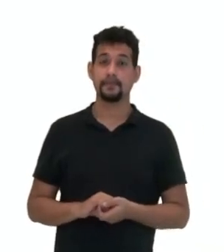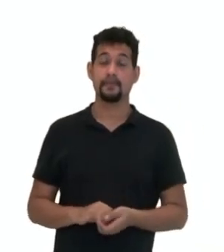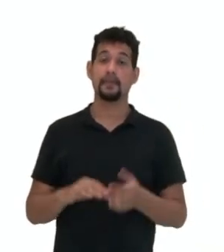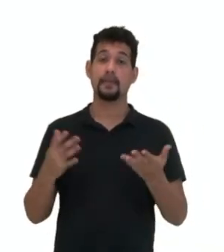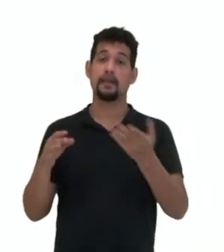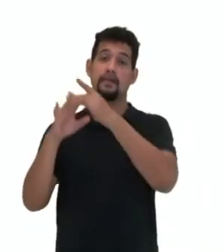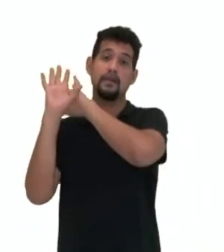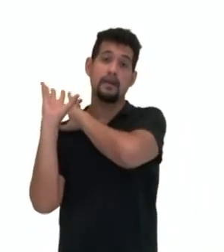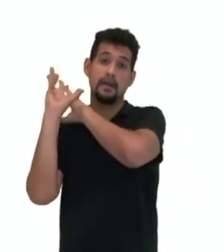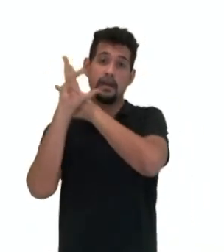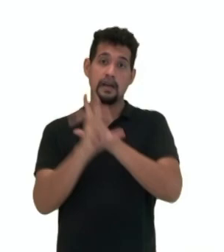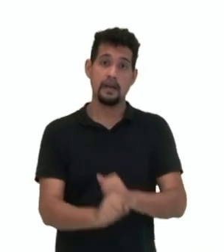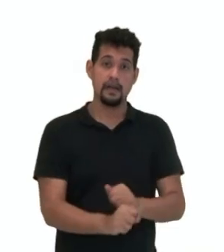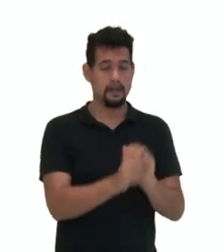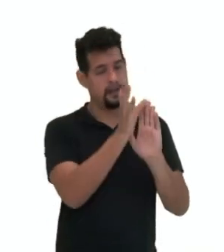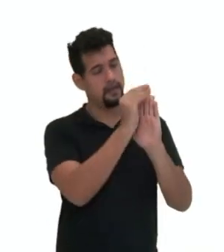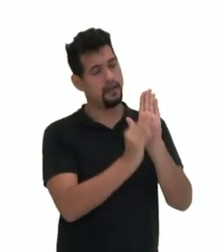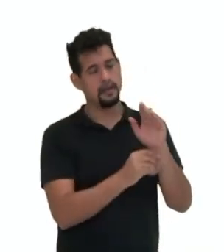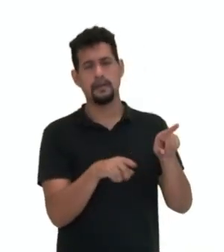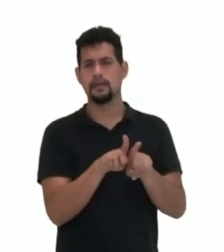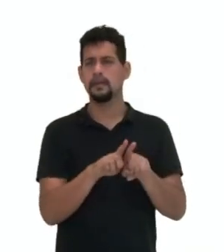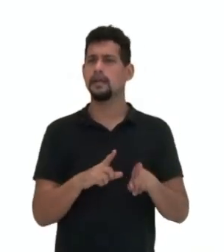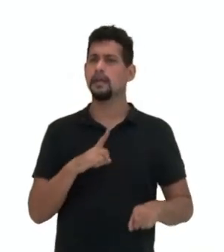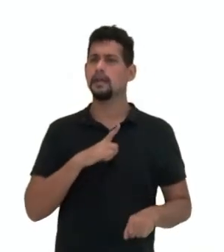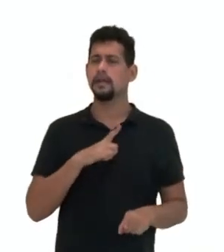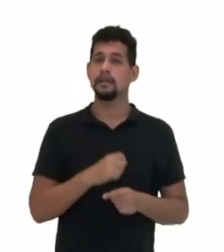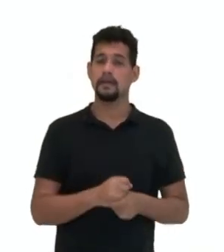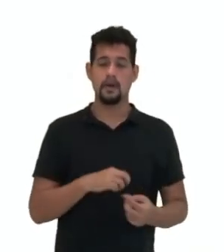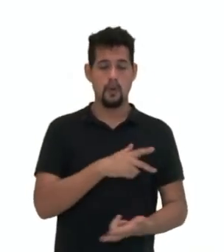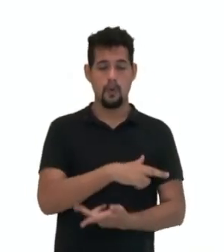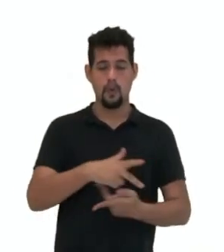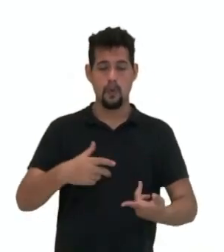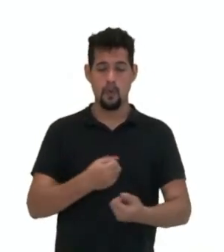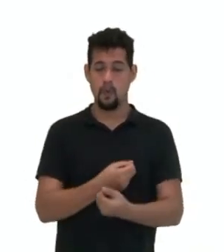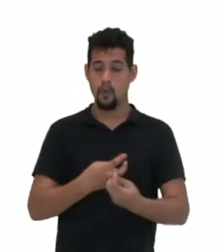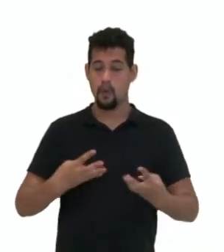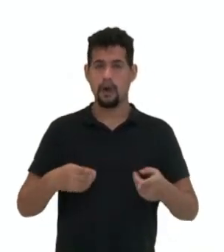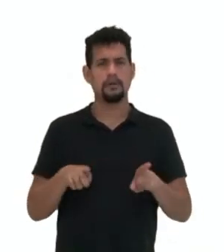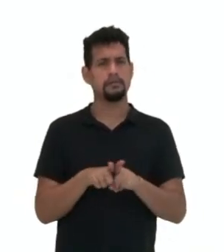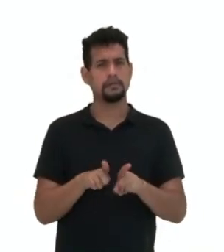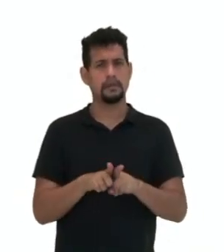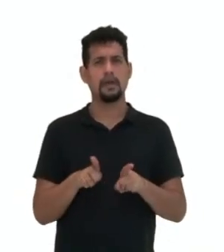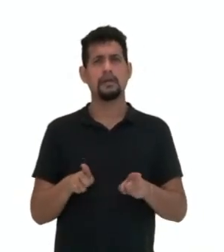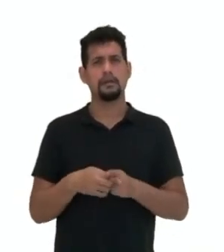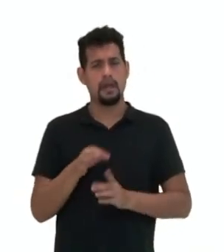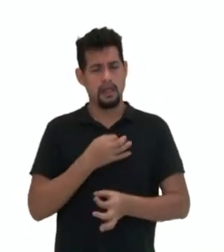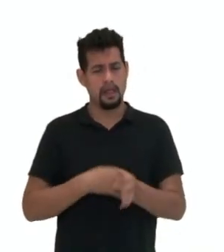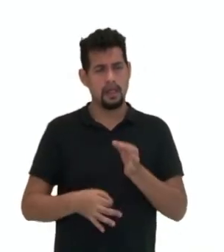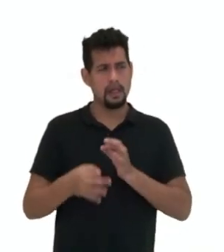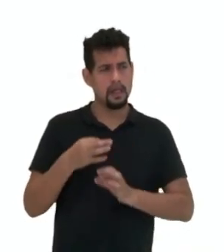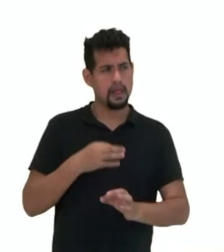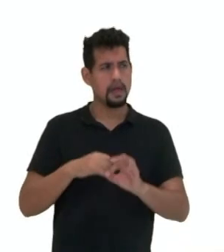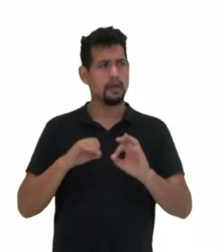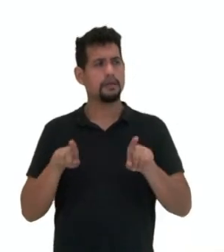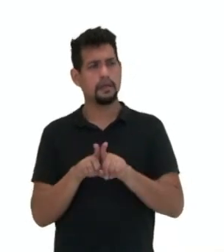Retomada de conteúdos. Possui grande quantidade de substância intercelular,